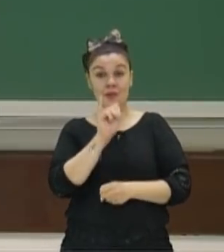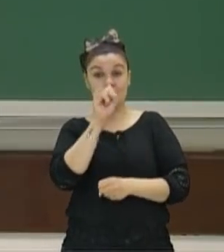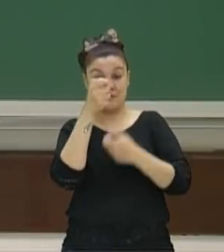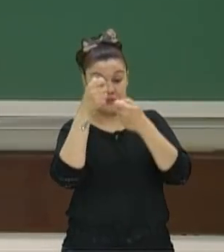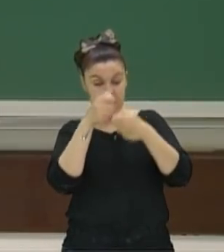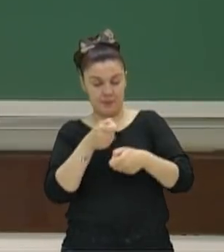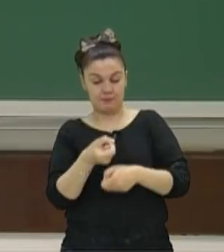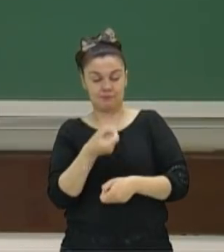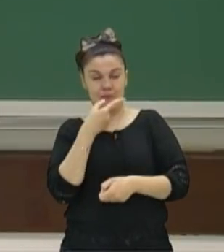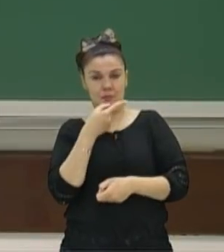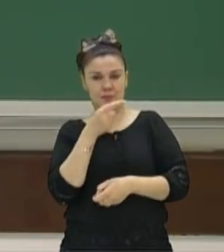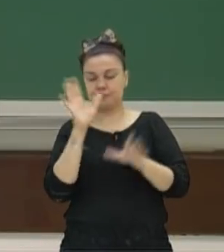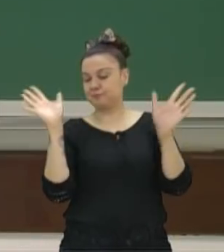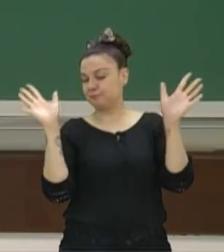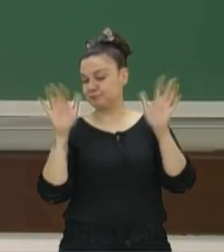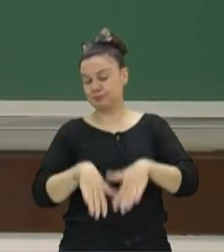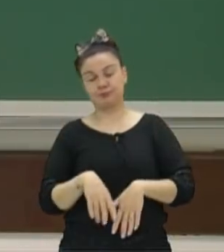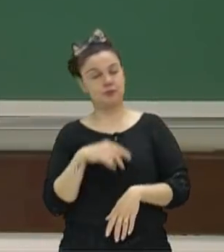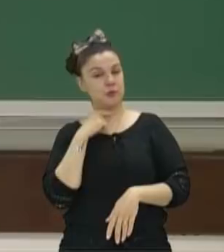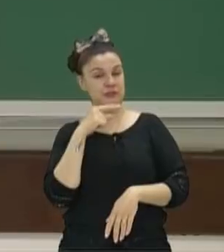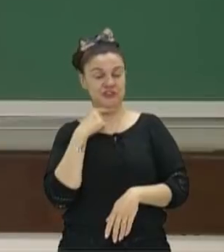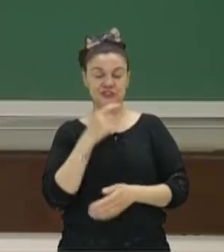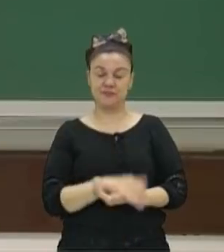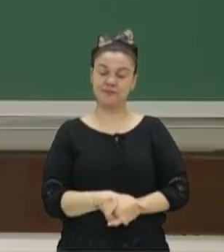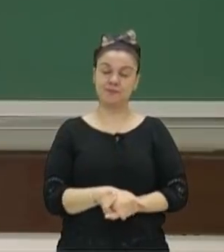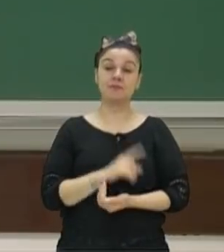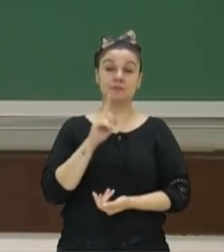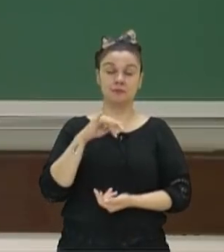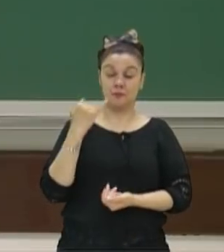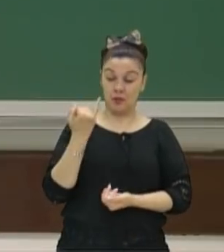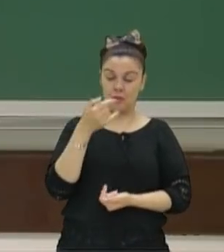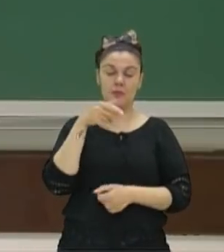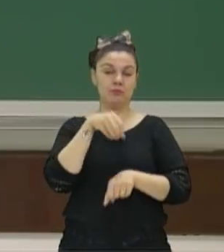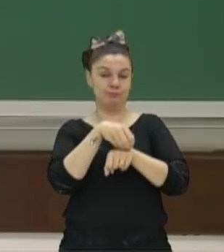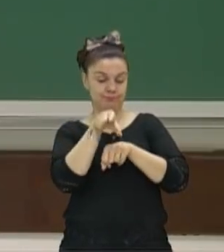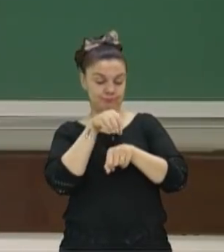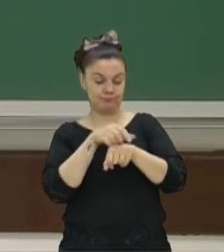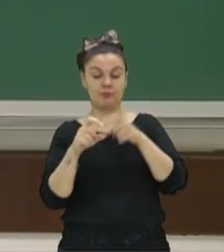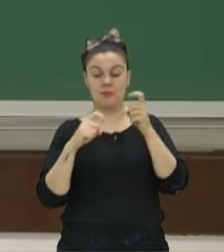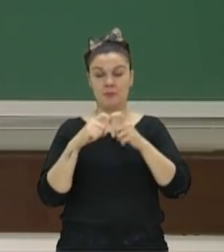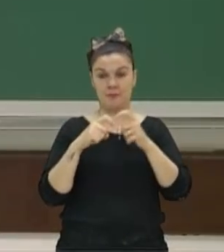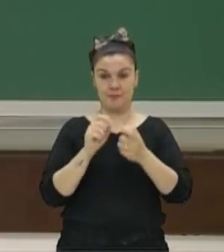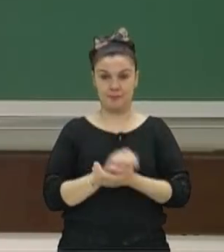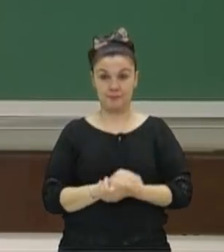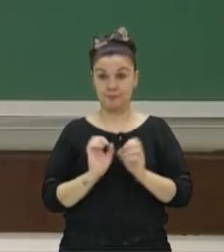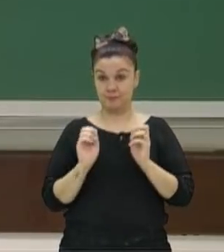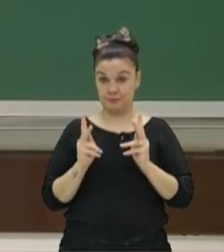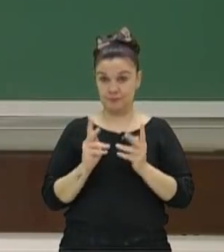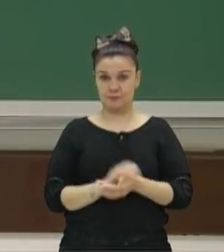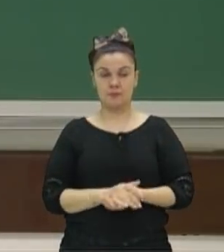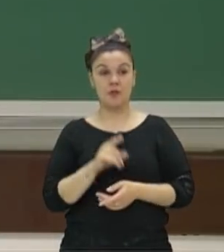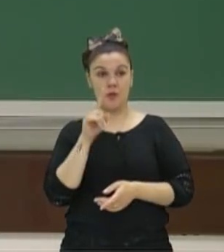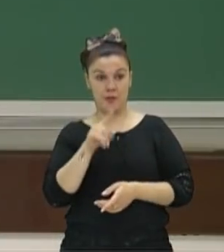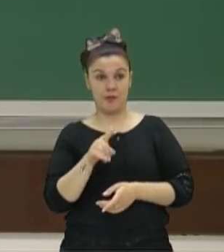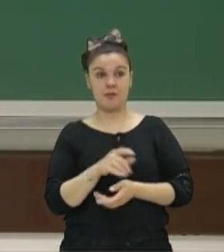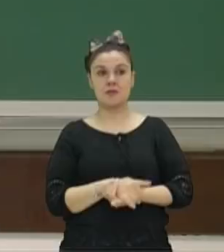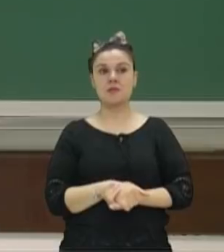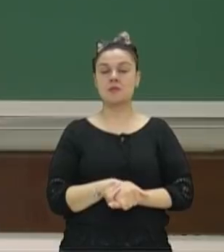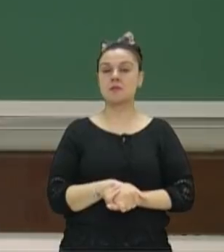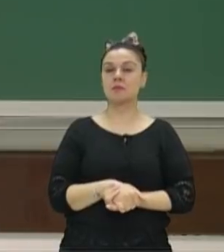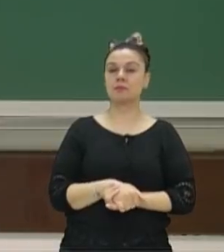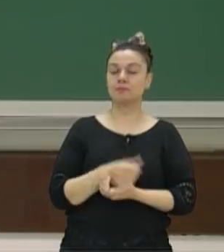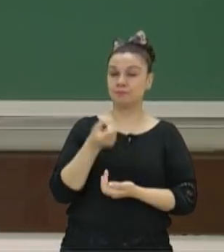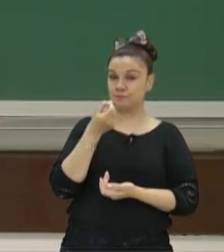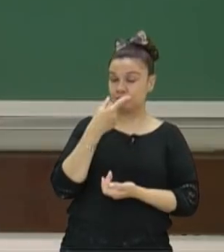daquele medicamento, ele não faz mais efeito. Então, é bem importante seguir as orientações médicas, tá? Esse remédio aqui, né,